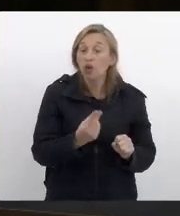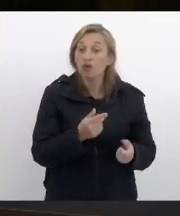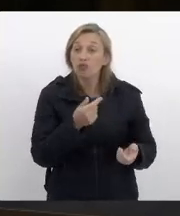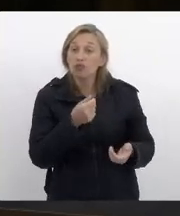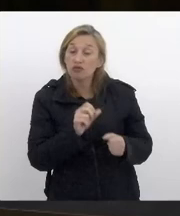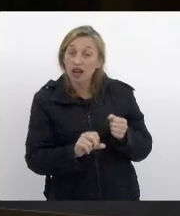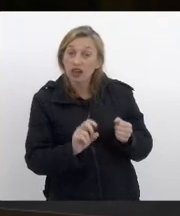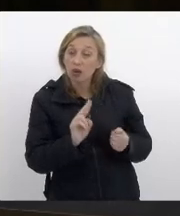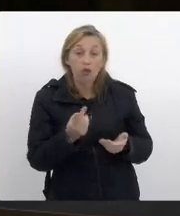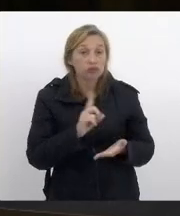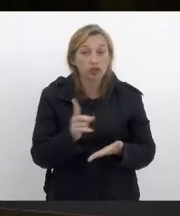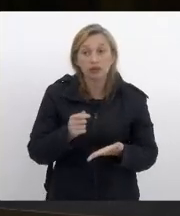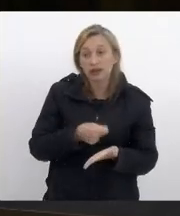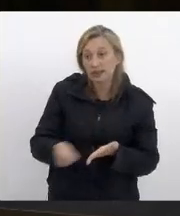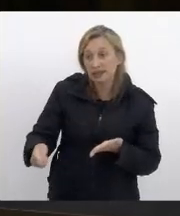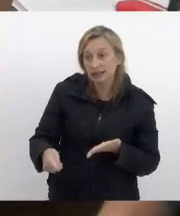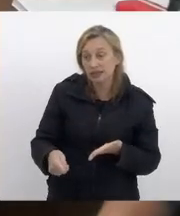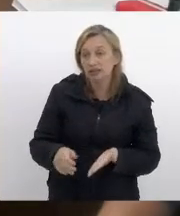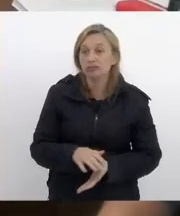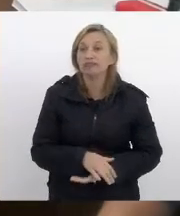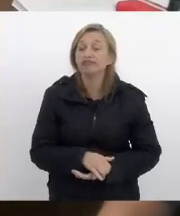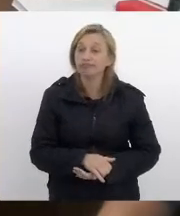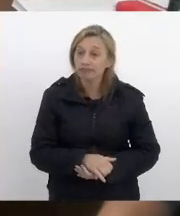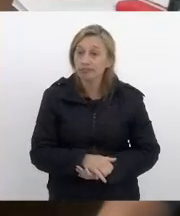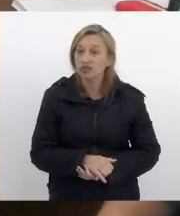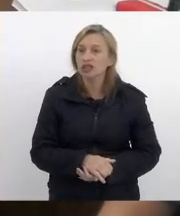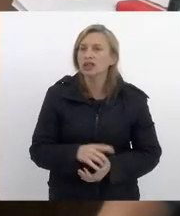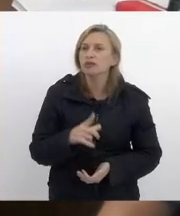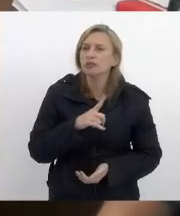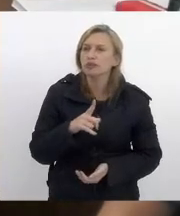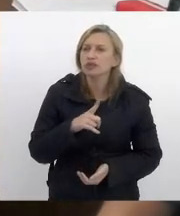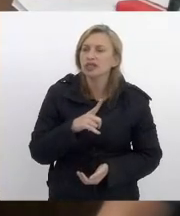assina. Tá? Alguém aqui deve ter